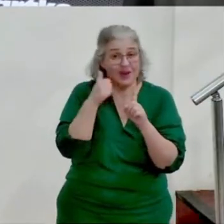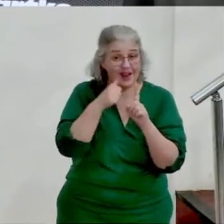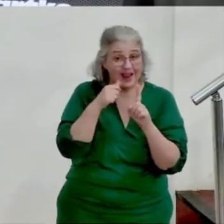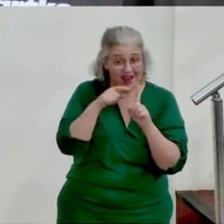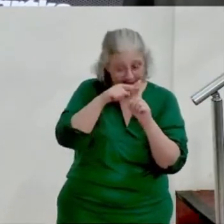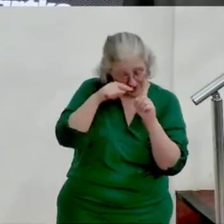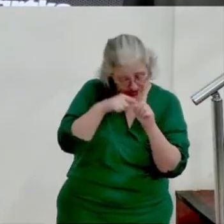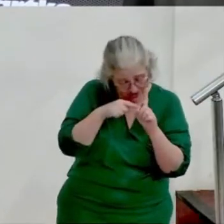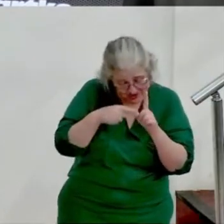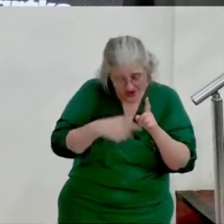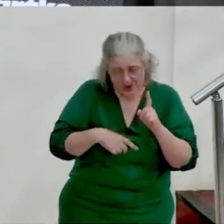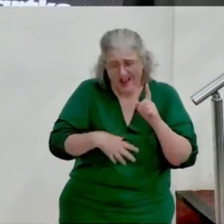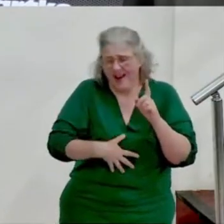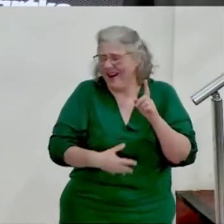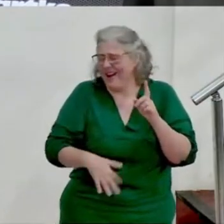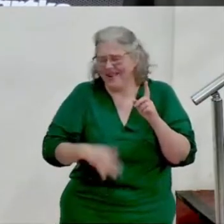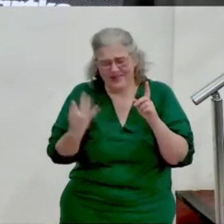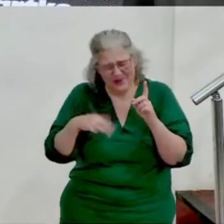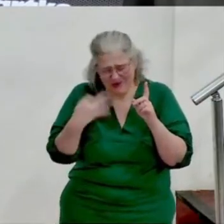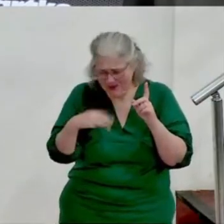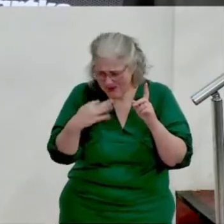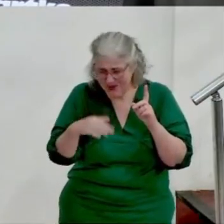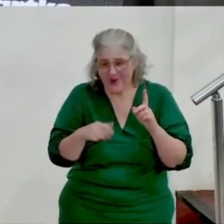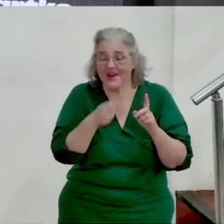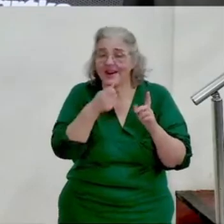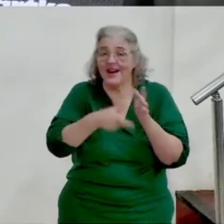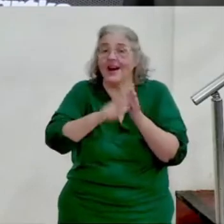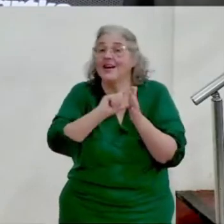modo nenhum escaparão.